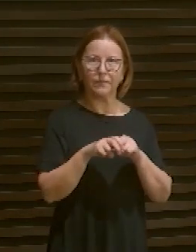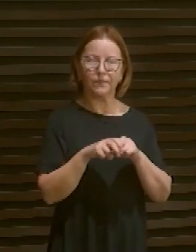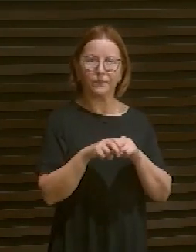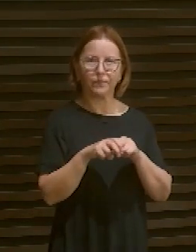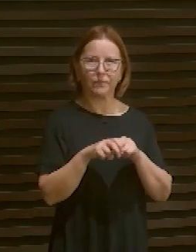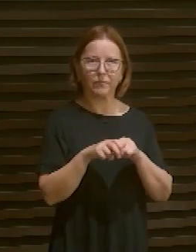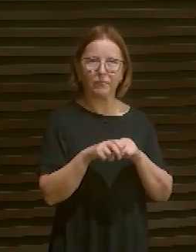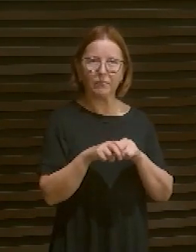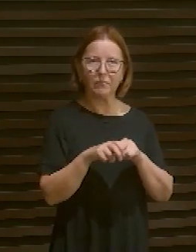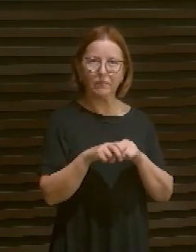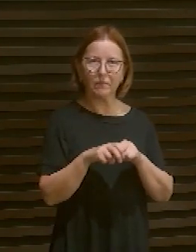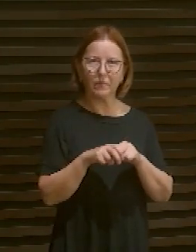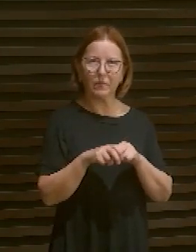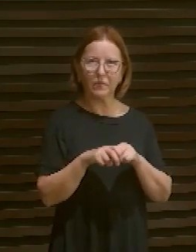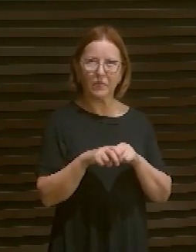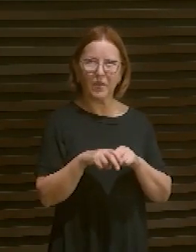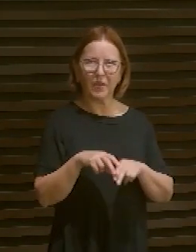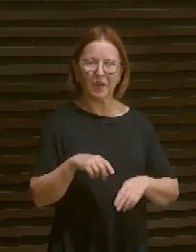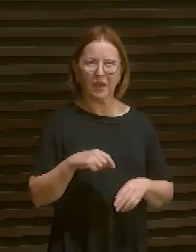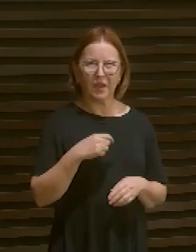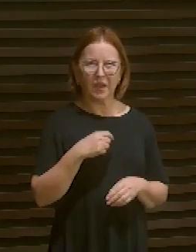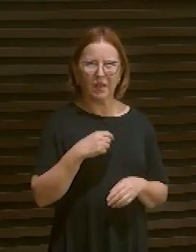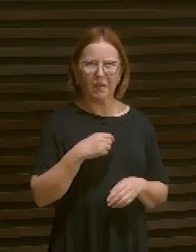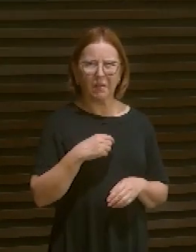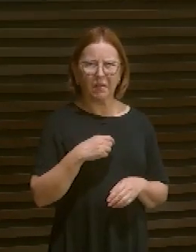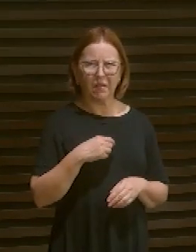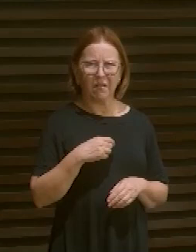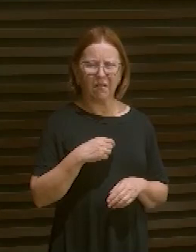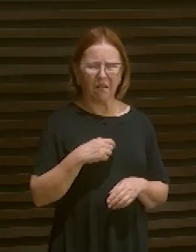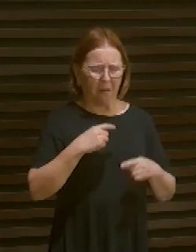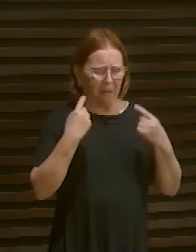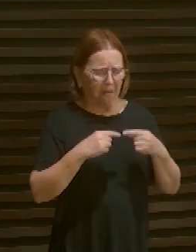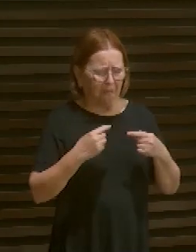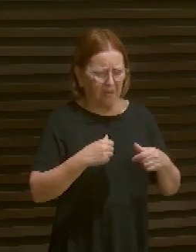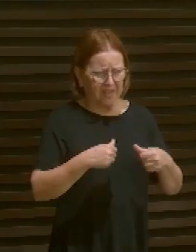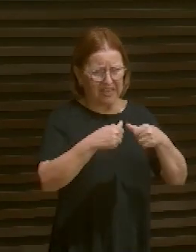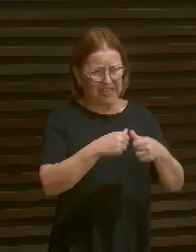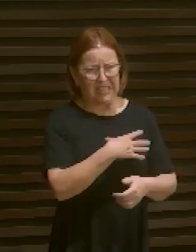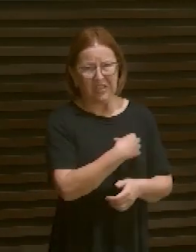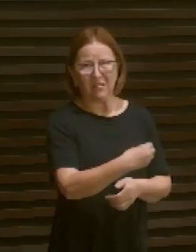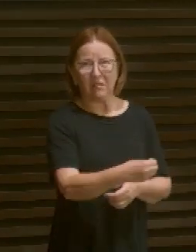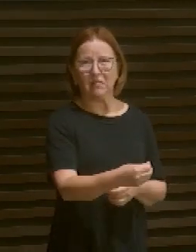presta atenção, me indignei contra essa geração.